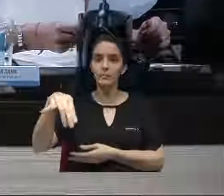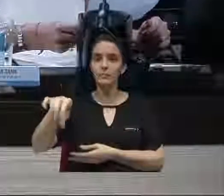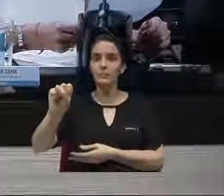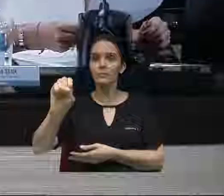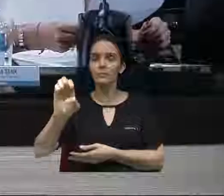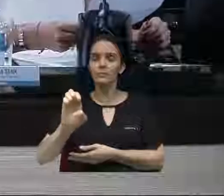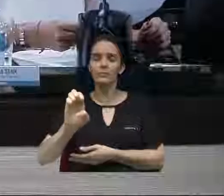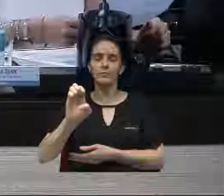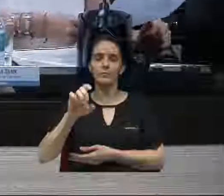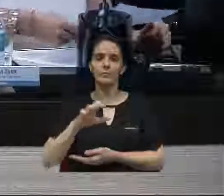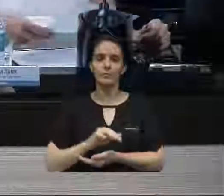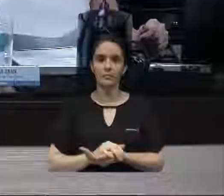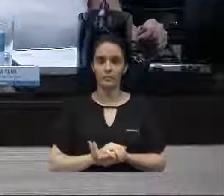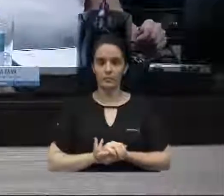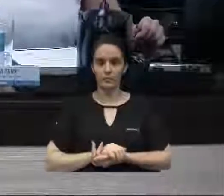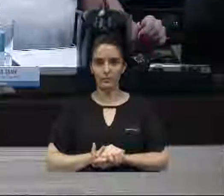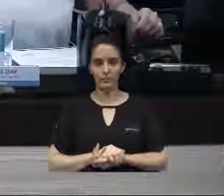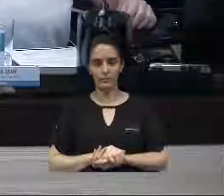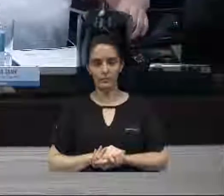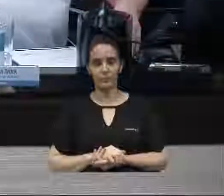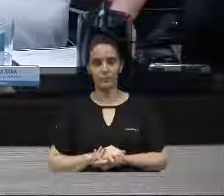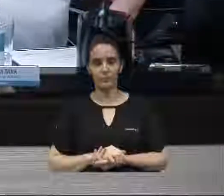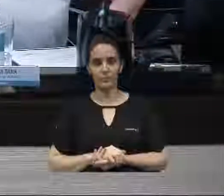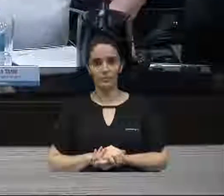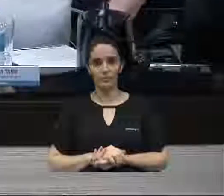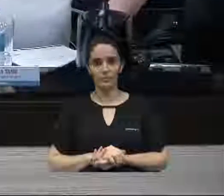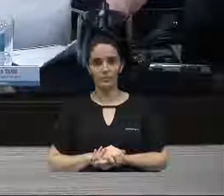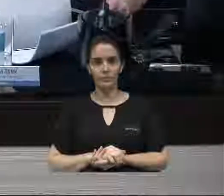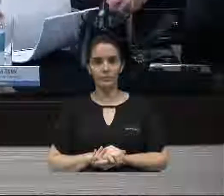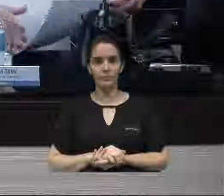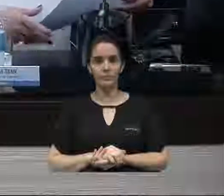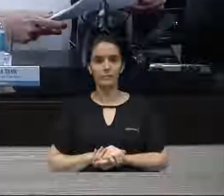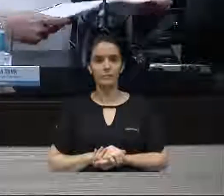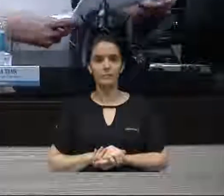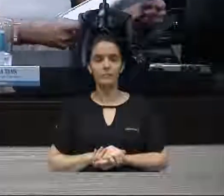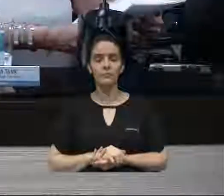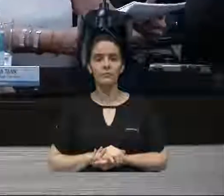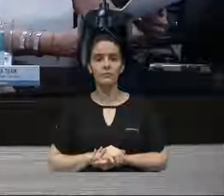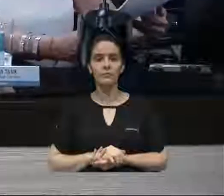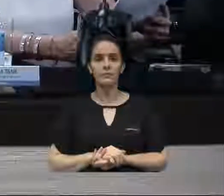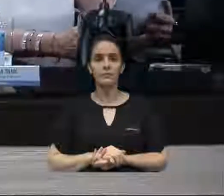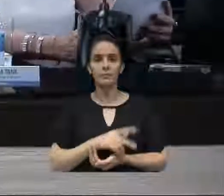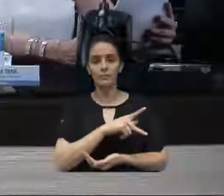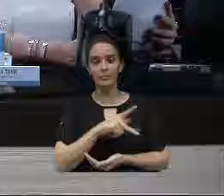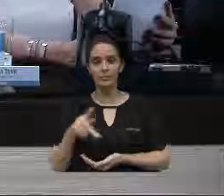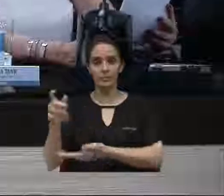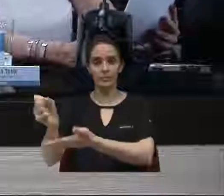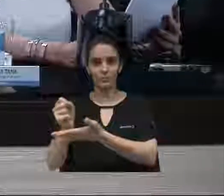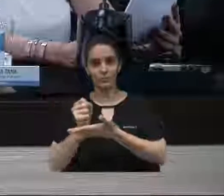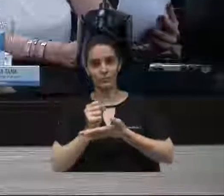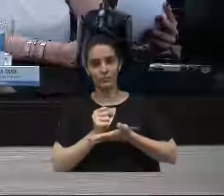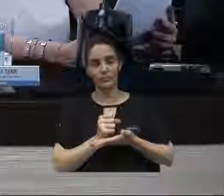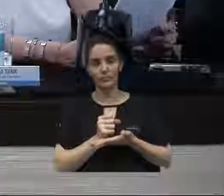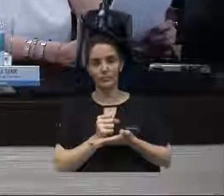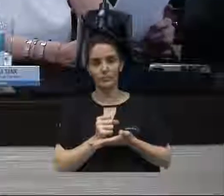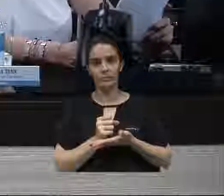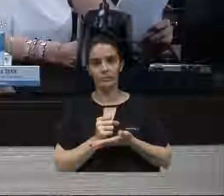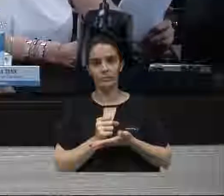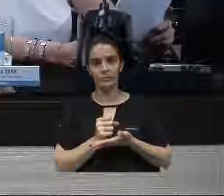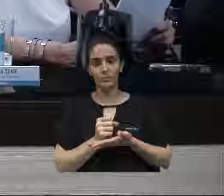Aparecida Rodrigues, chefe da Divisão de Legislativo. Mesa diretora recebe